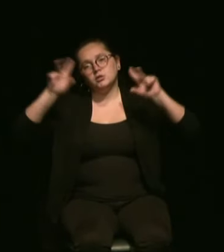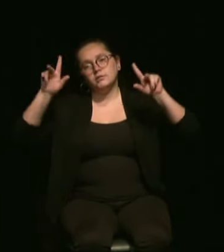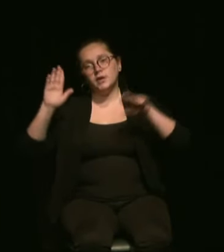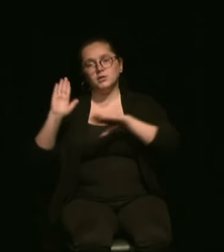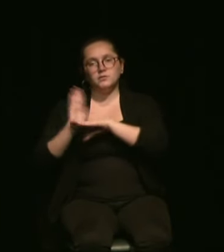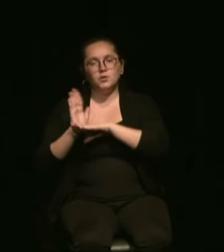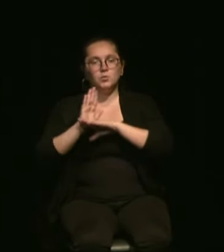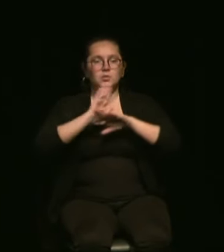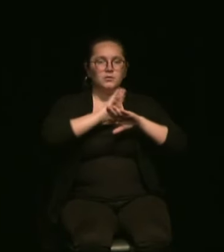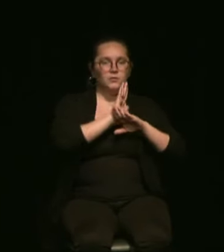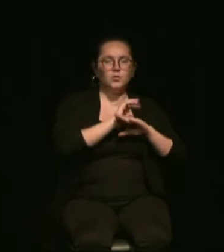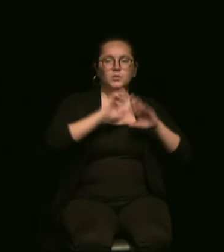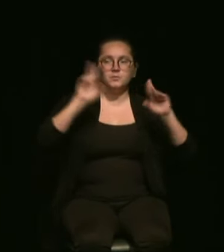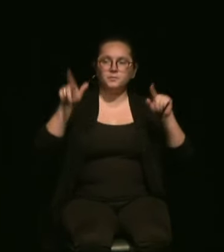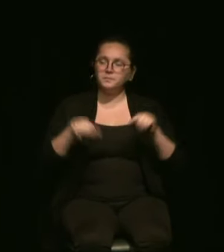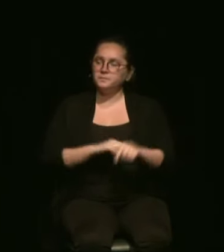diferentes.